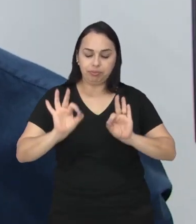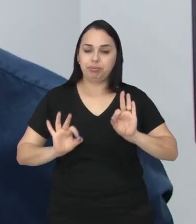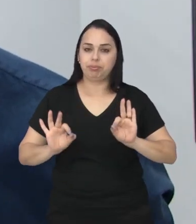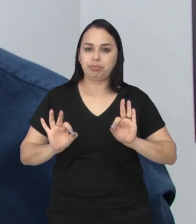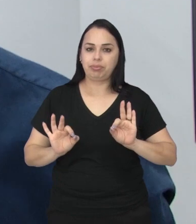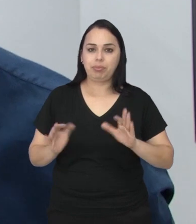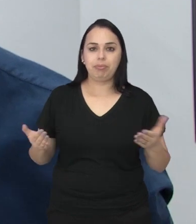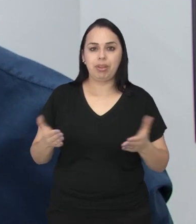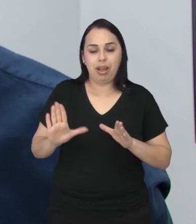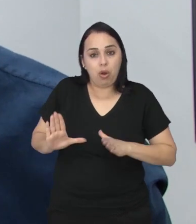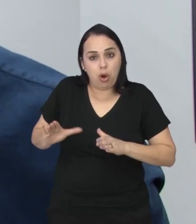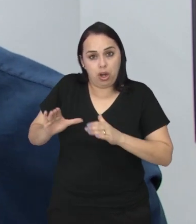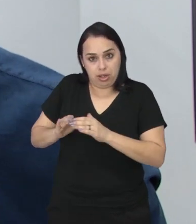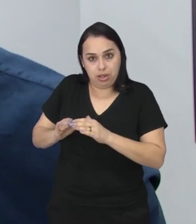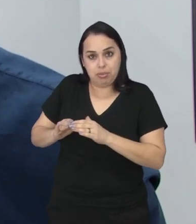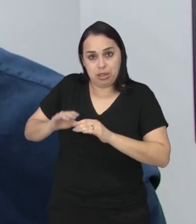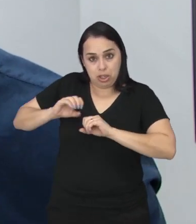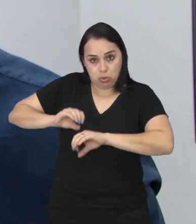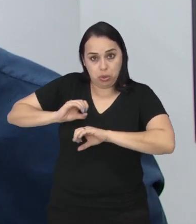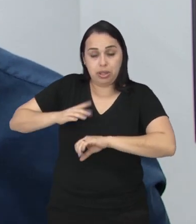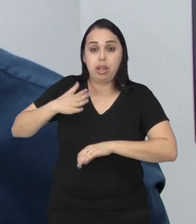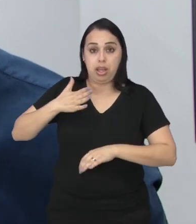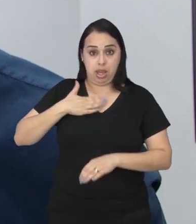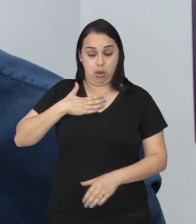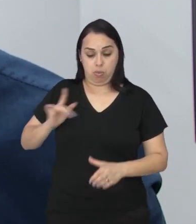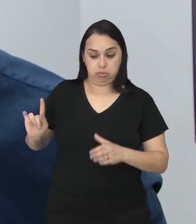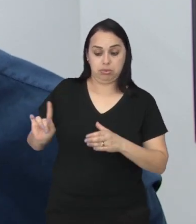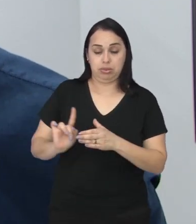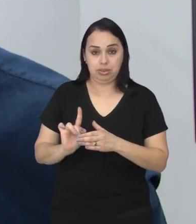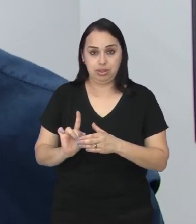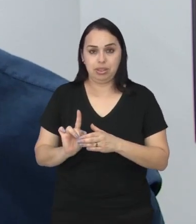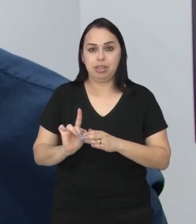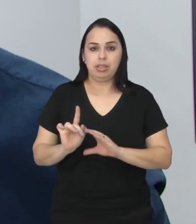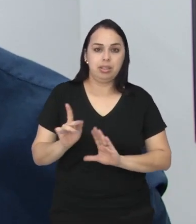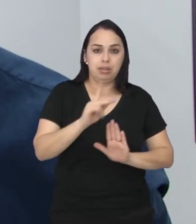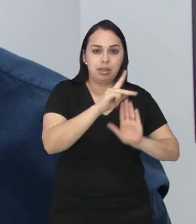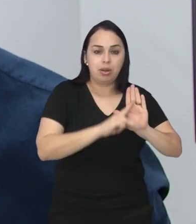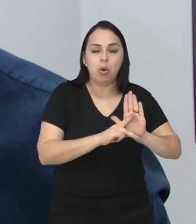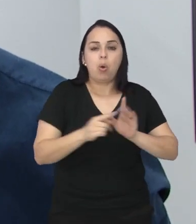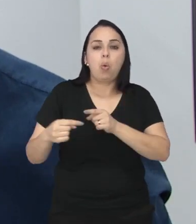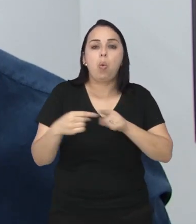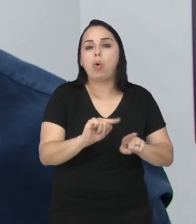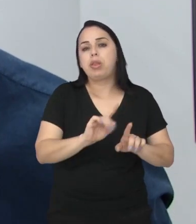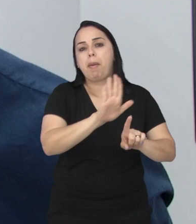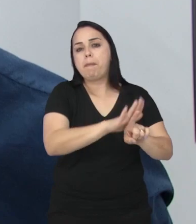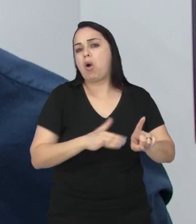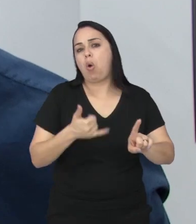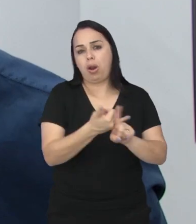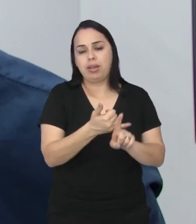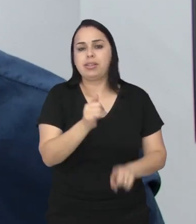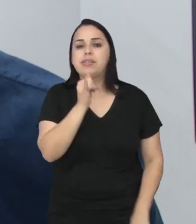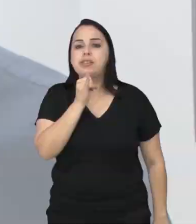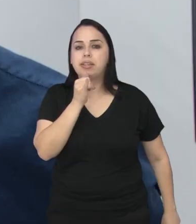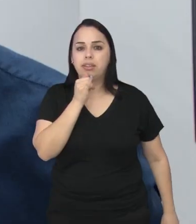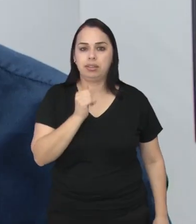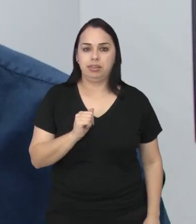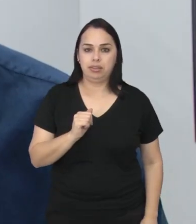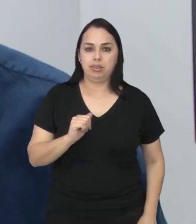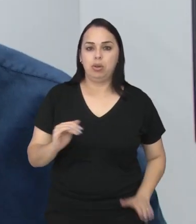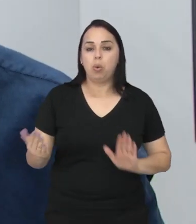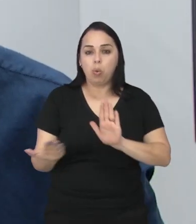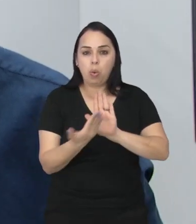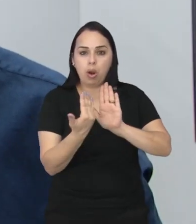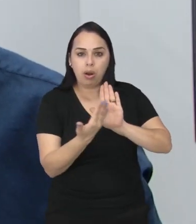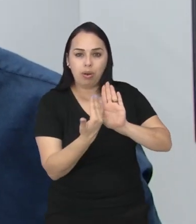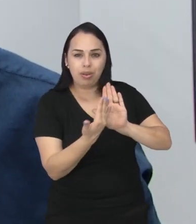casa. Esse projeto passa pela Comissão de Educação, a qual eu faço parte, que estabelece uma política anti-bullying em São José dos Campos, como,